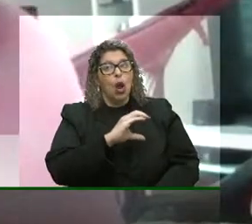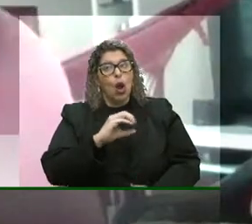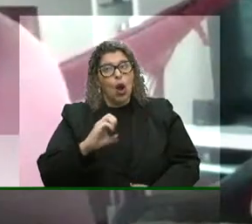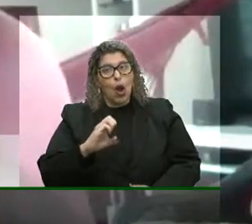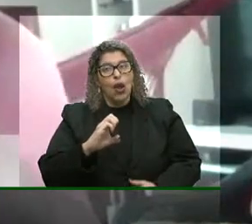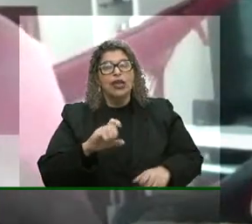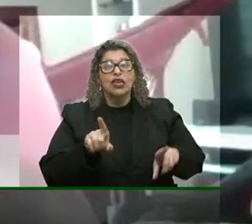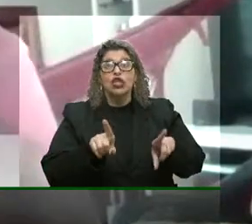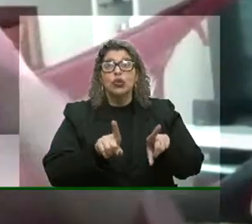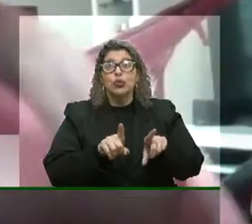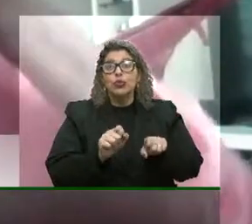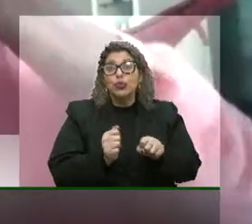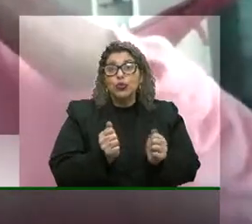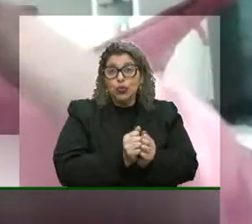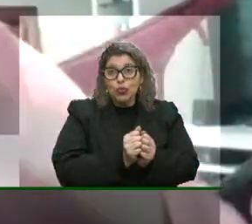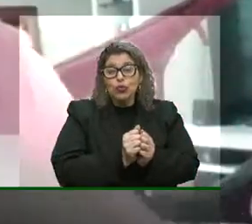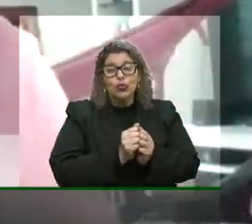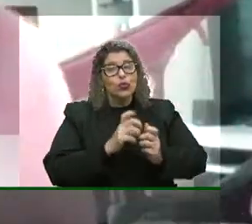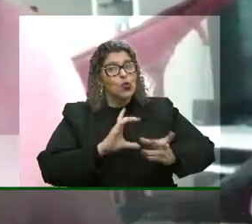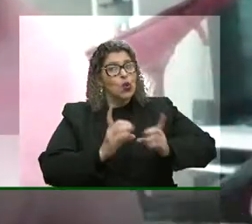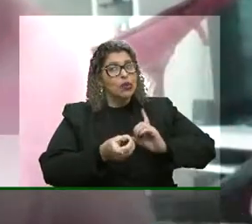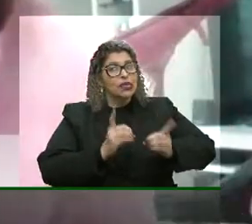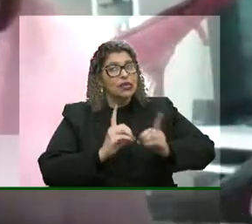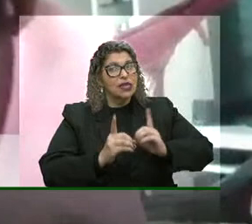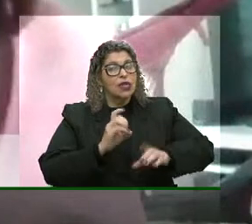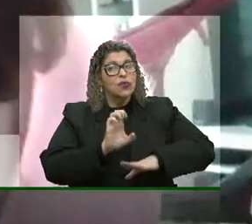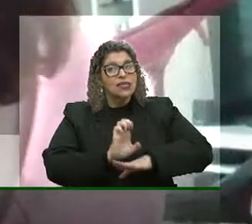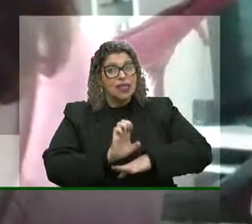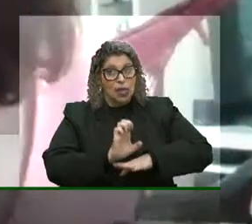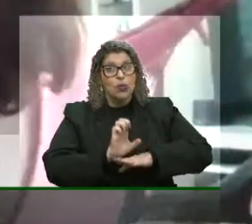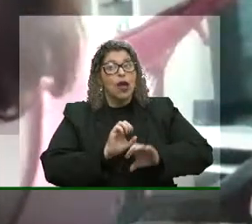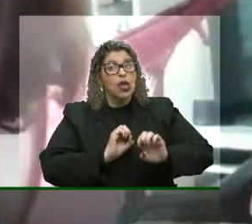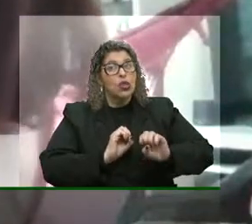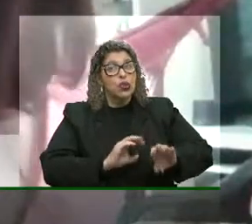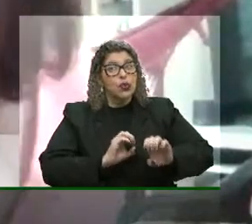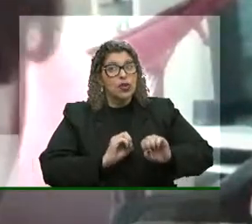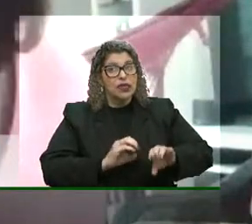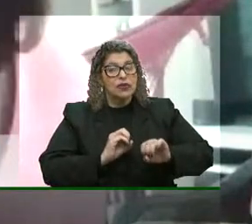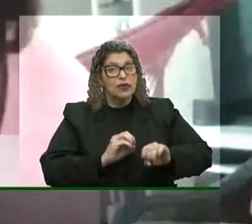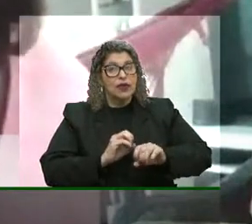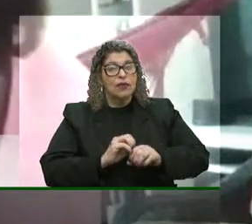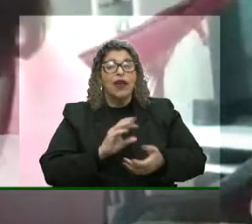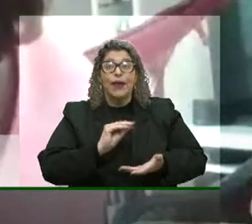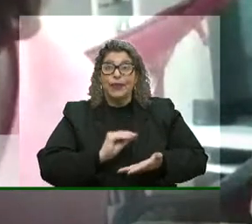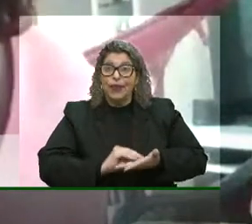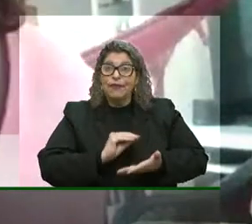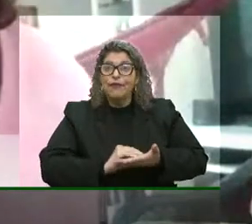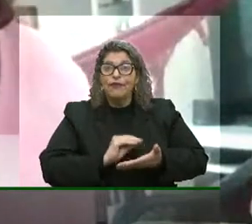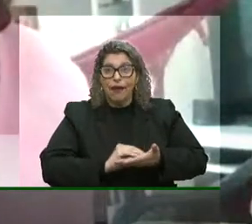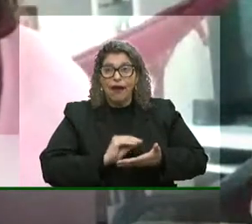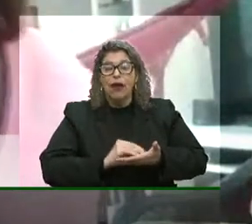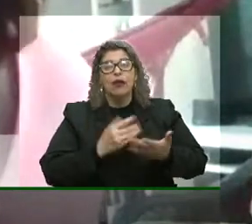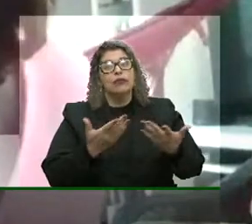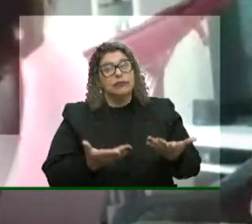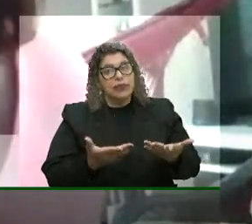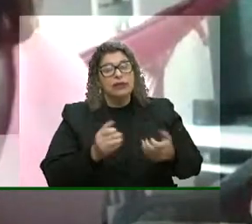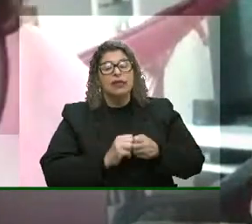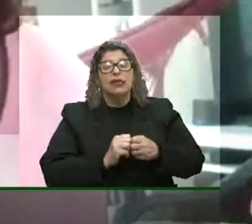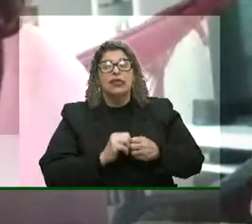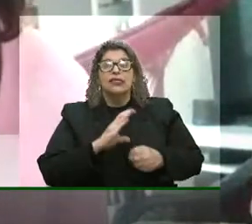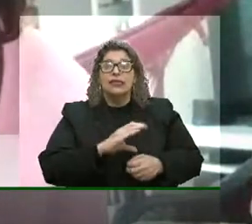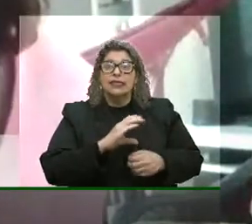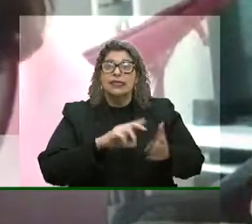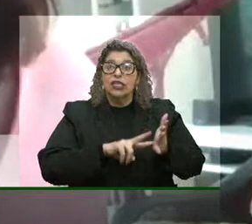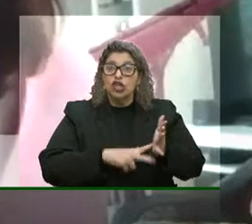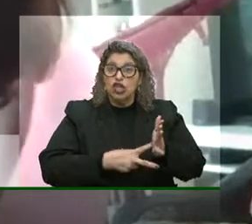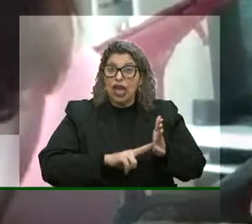com a presença do Conselho Estadual de Educação, ainda sem a presença das entidades estudantis, sem o CEPER,